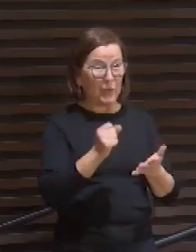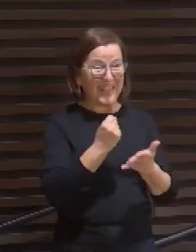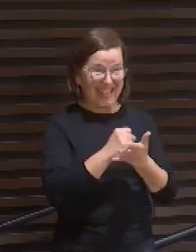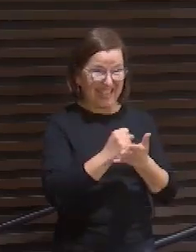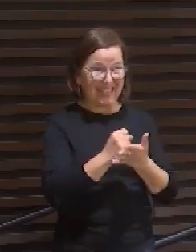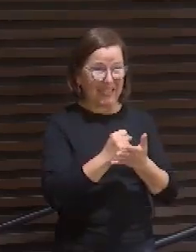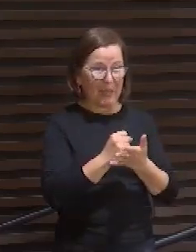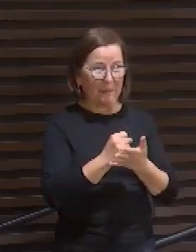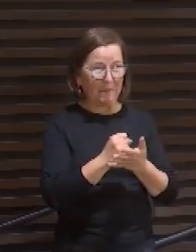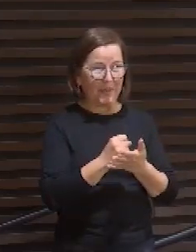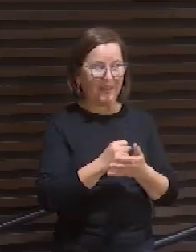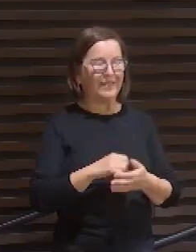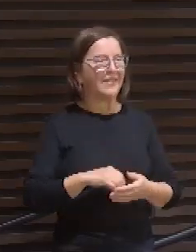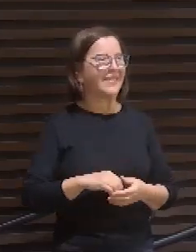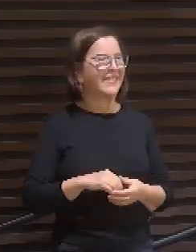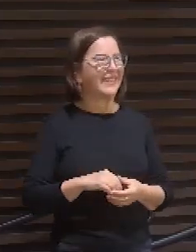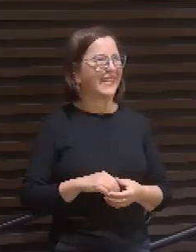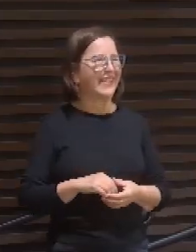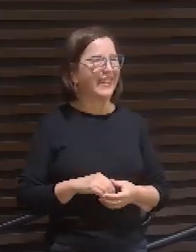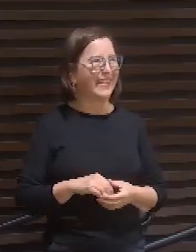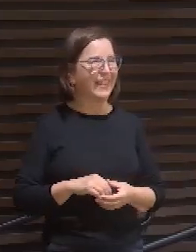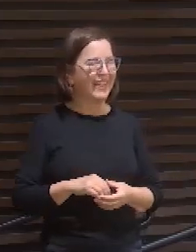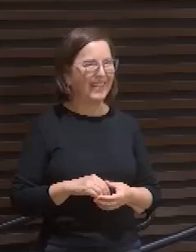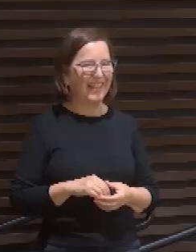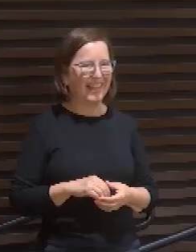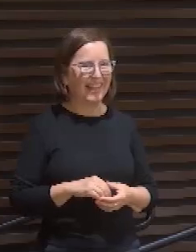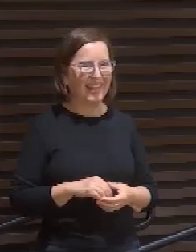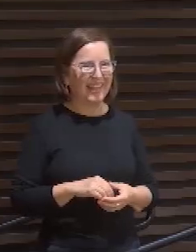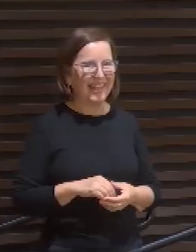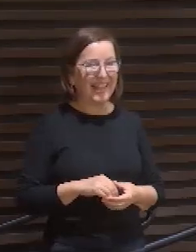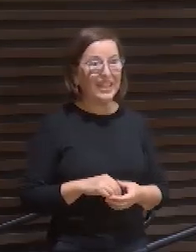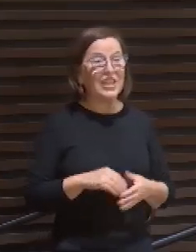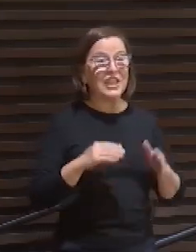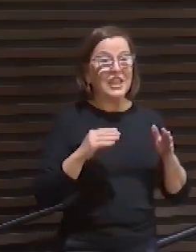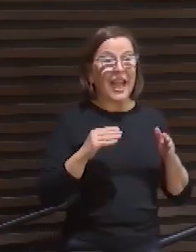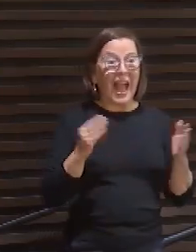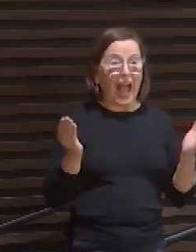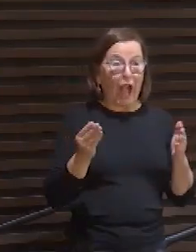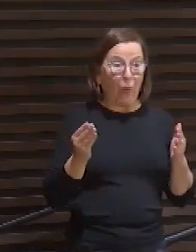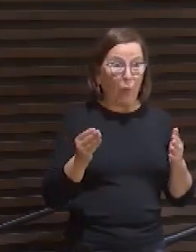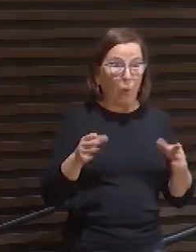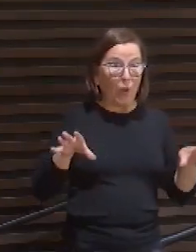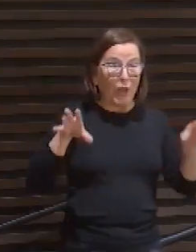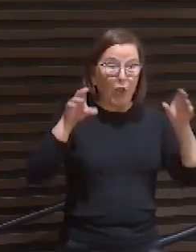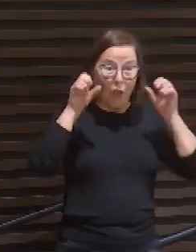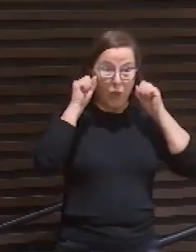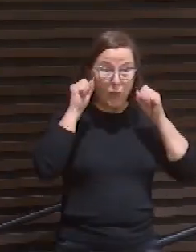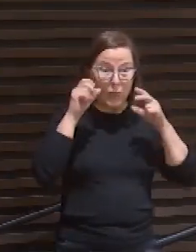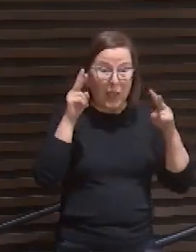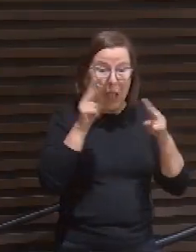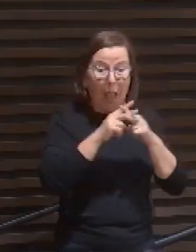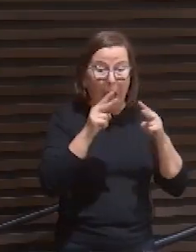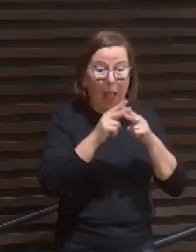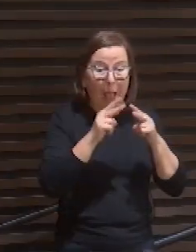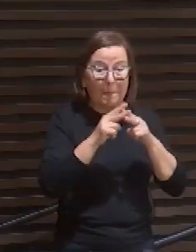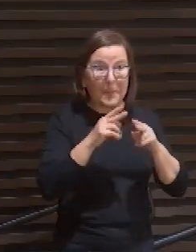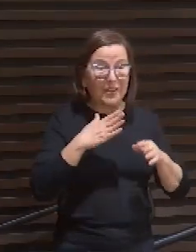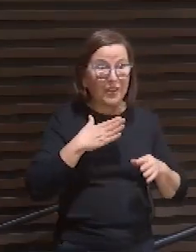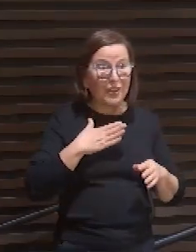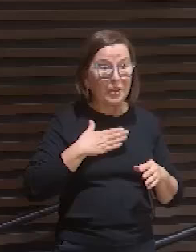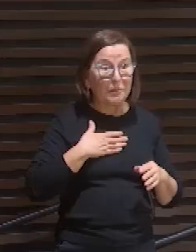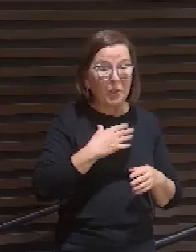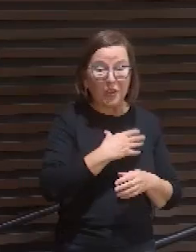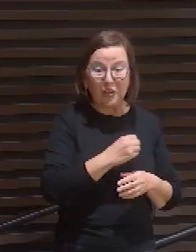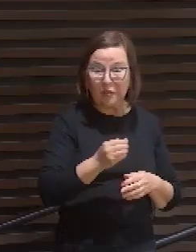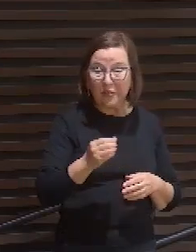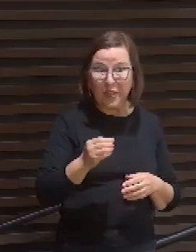Ele começava a escutar a briga dos familiares, para quem é que vai ficar com tal coisa, com